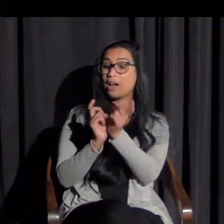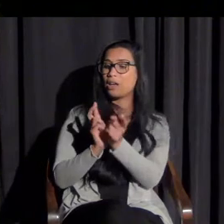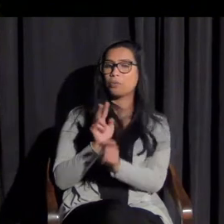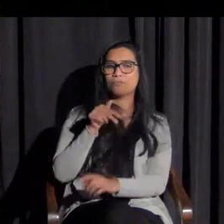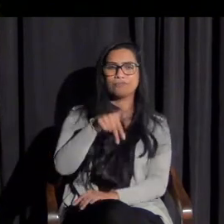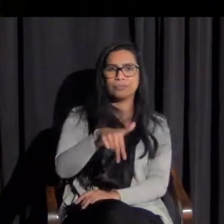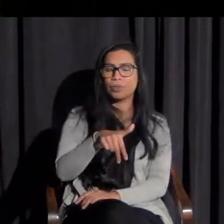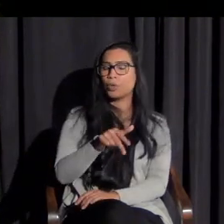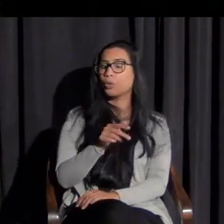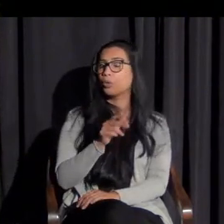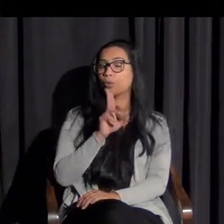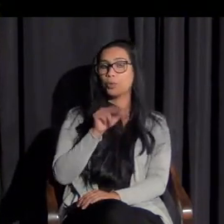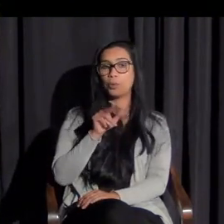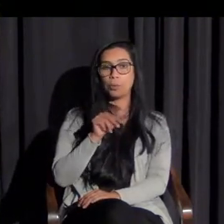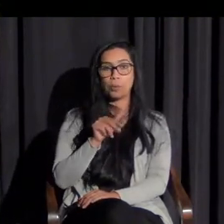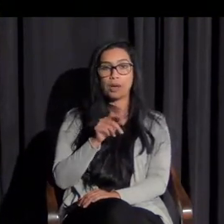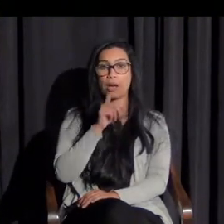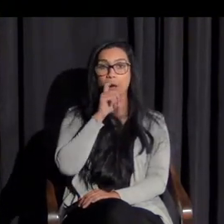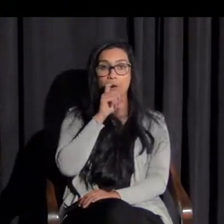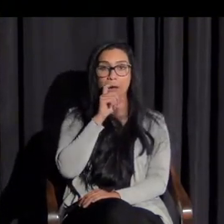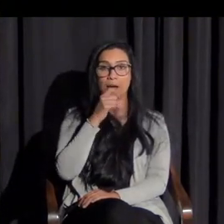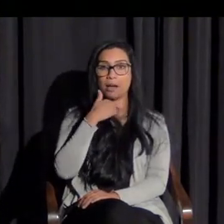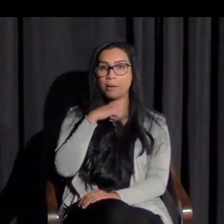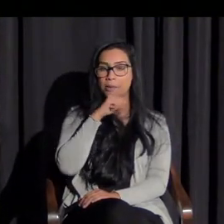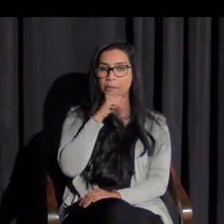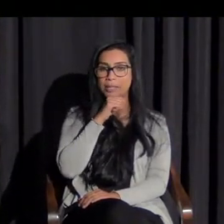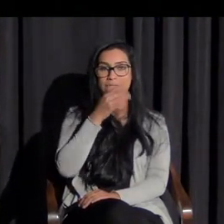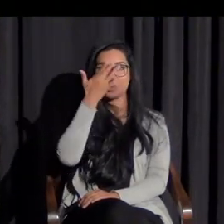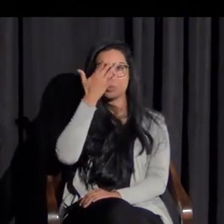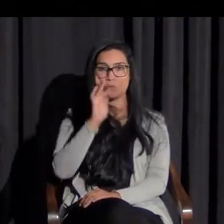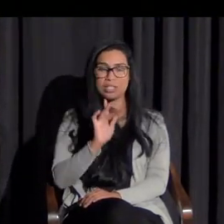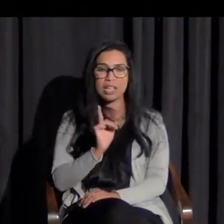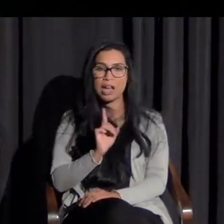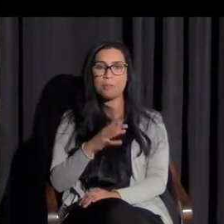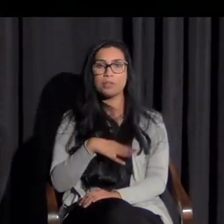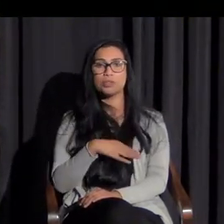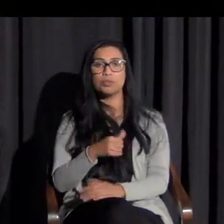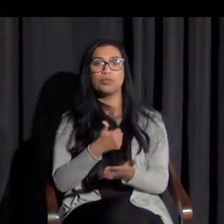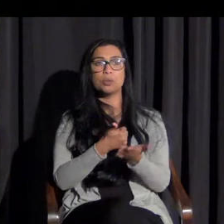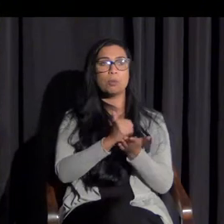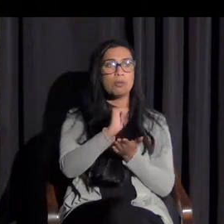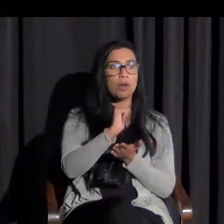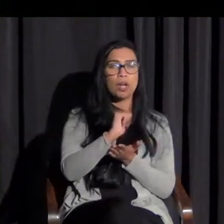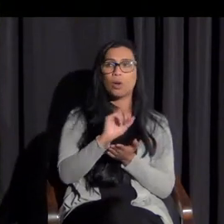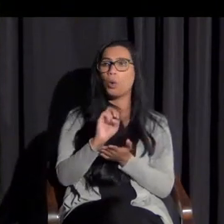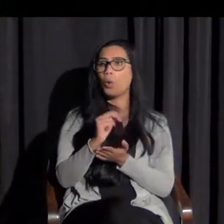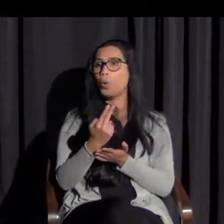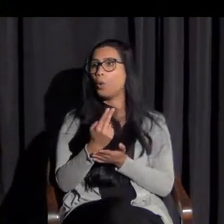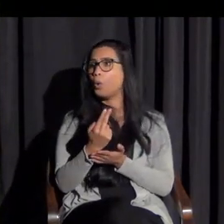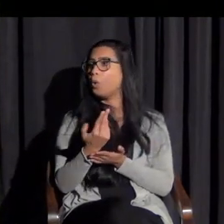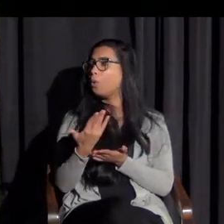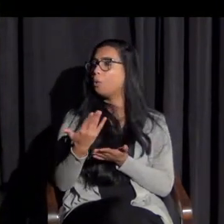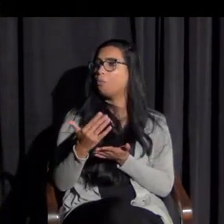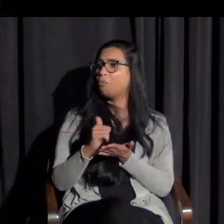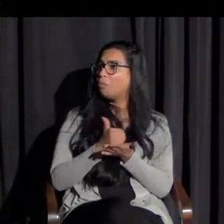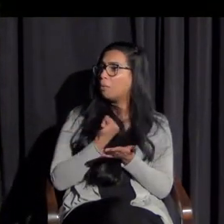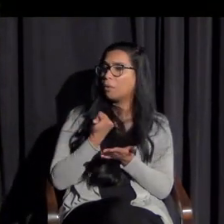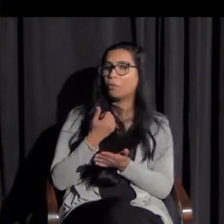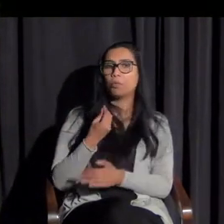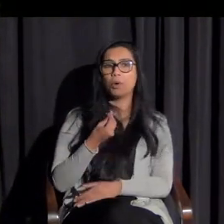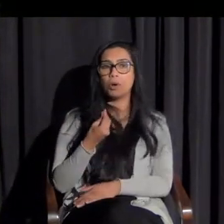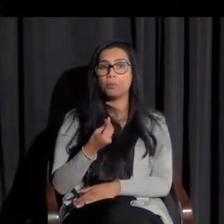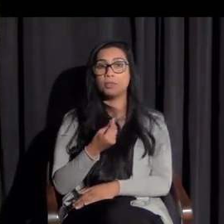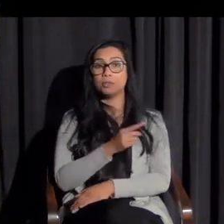Tem pai que não veio nem para ver o resultado final. Não sabe se o filho passou, se o filho não passou. E isso é do primeiro ao quinto